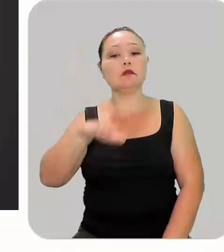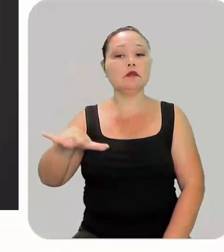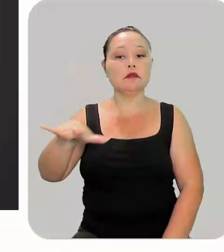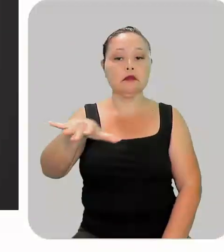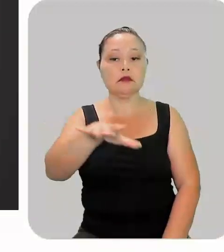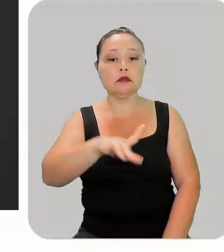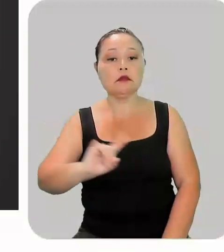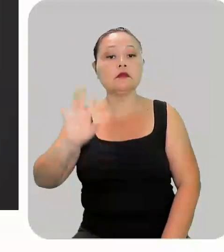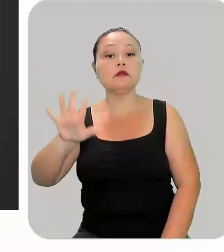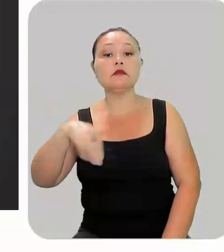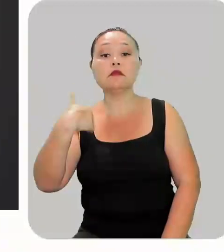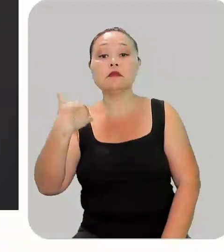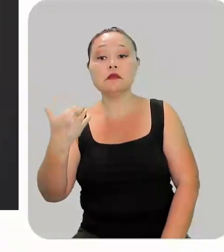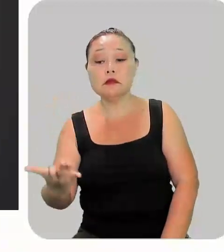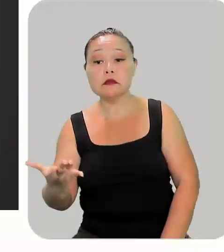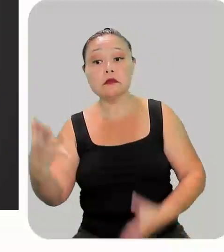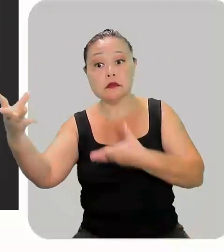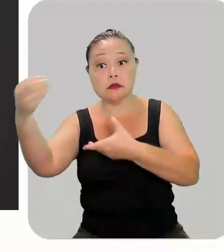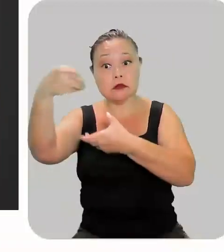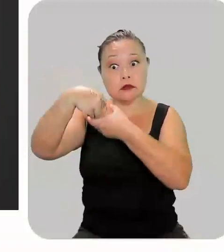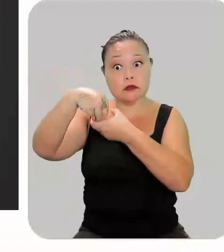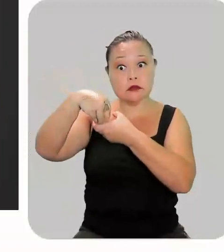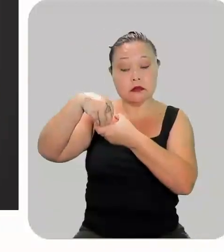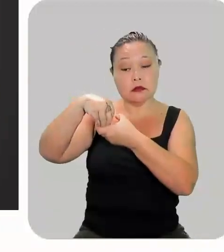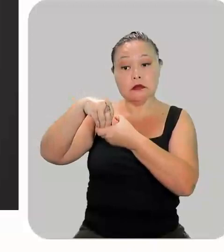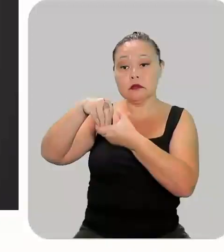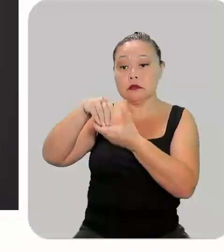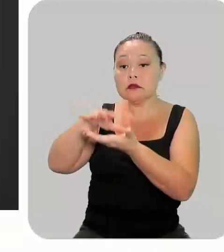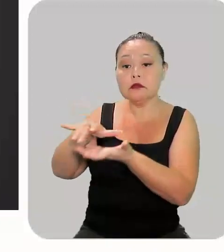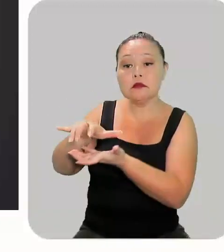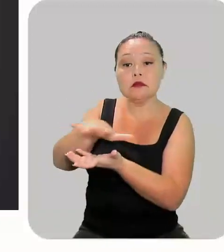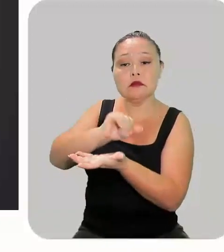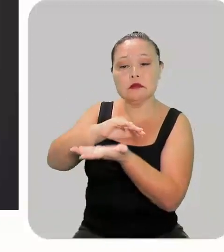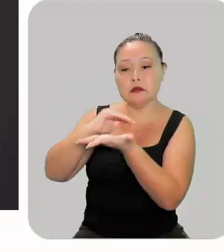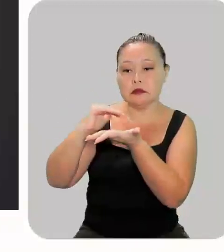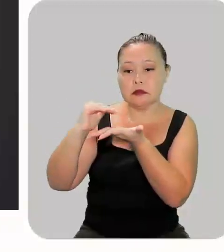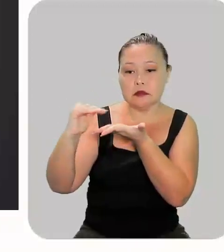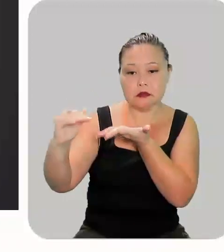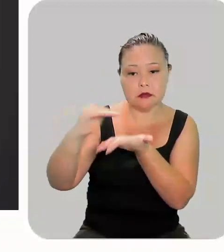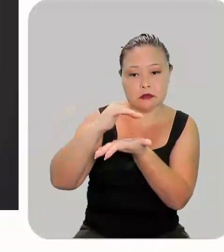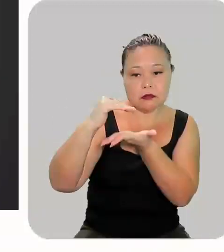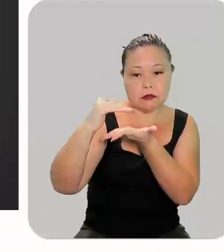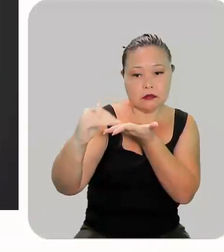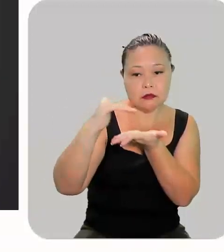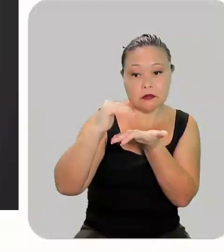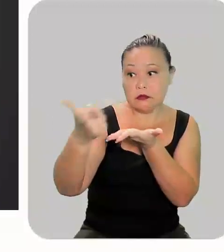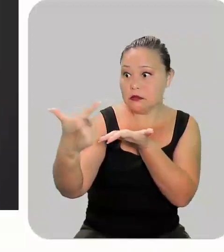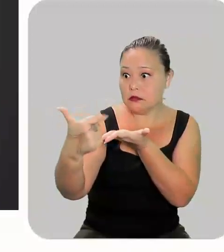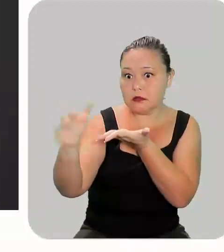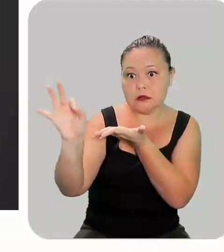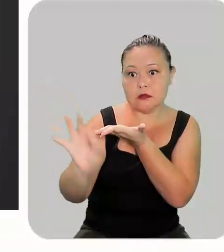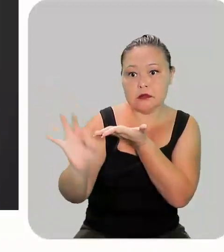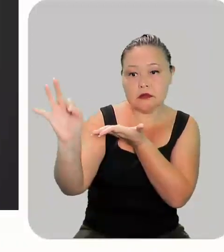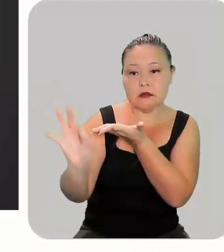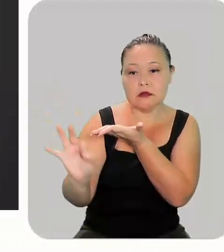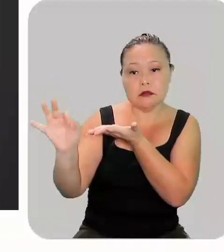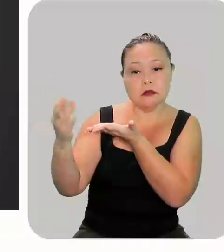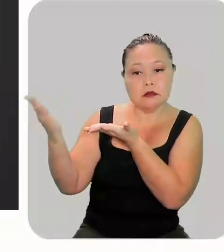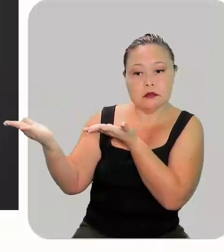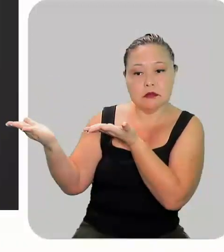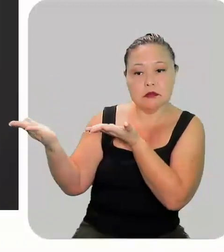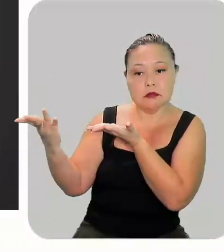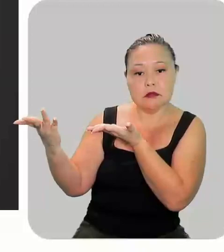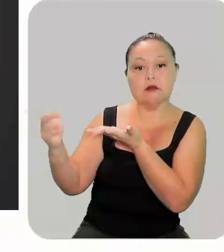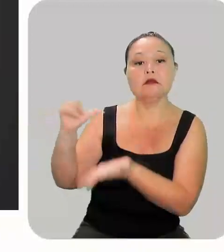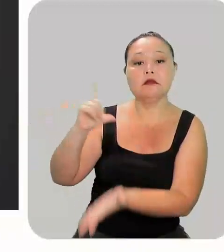geometria espacial. Que se você juntar e somar com a geometria plana, olha aí, né? Com os 12% da geometria plana, fica